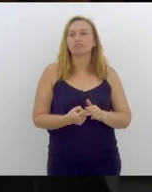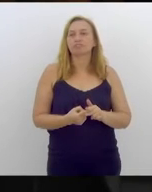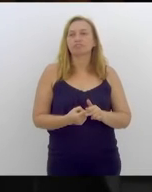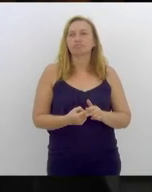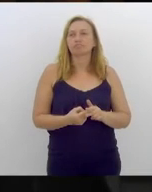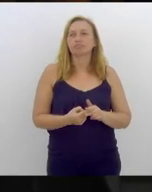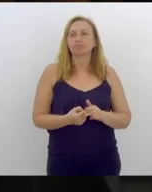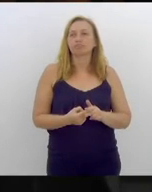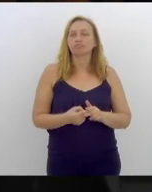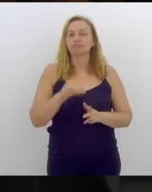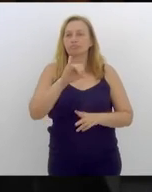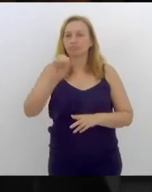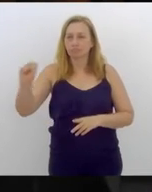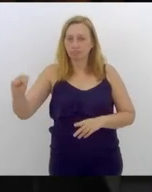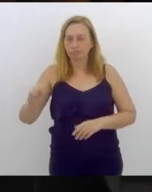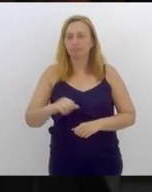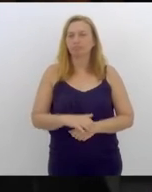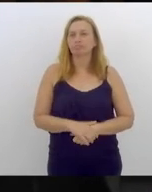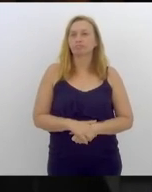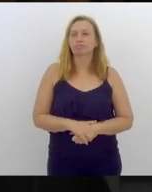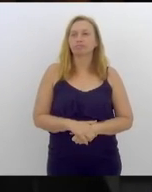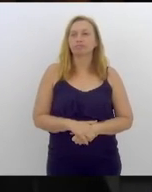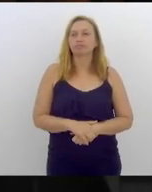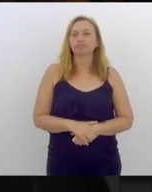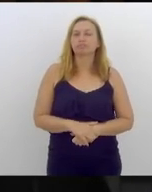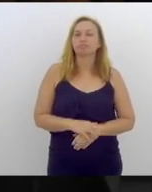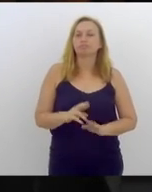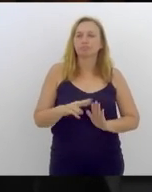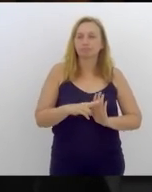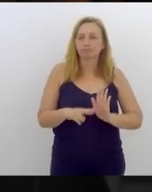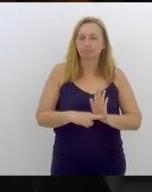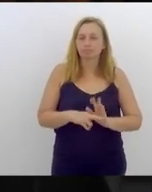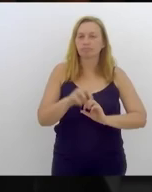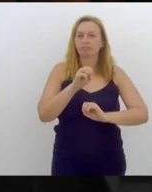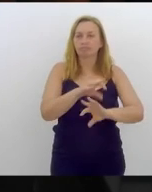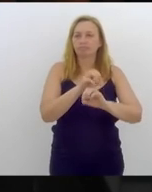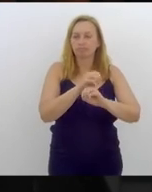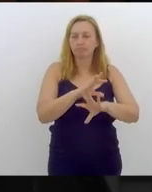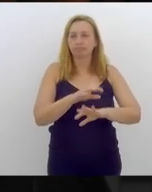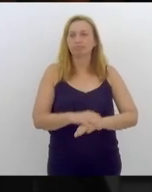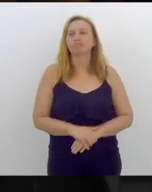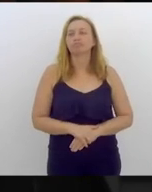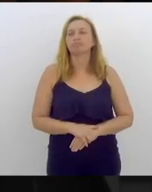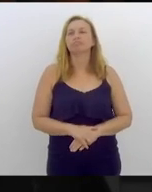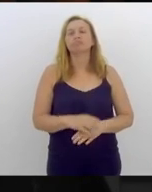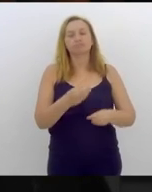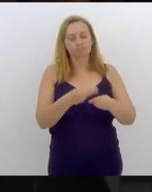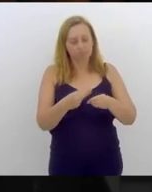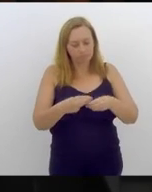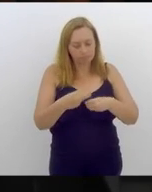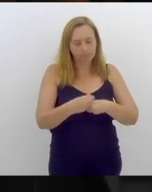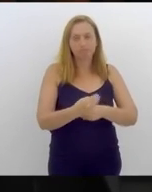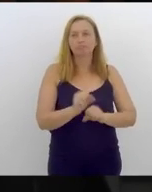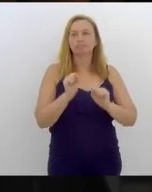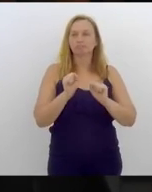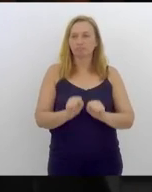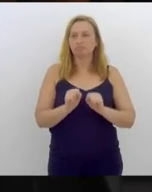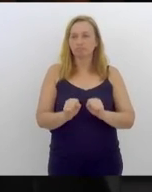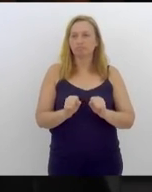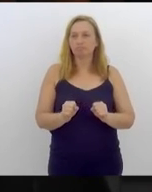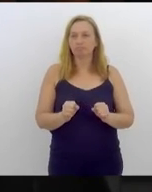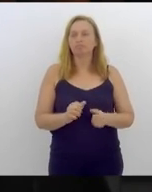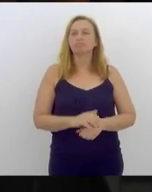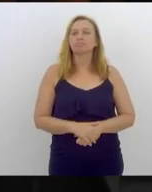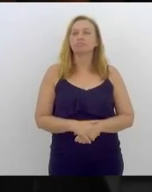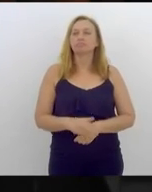2 cms dois critérios educacionais para quarta parte dos Municípios pode levar o